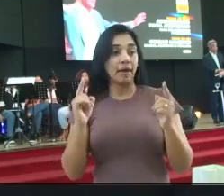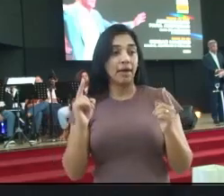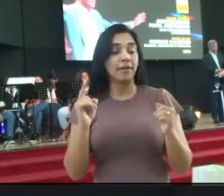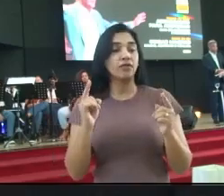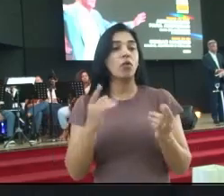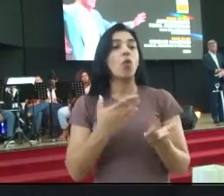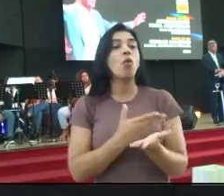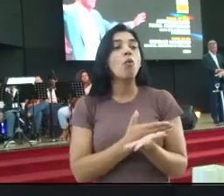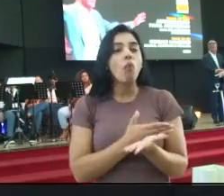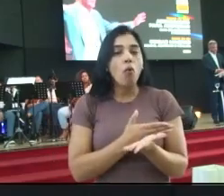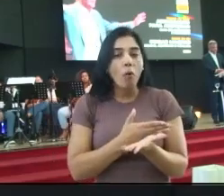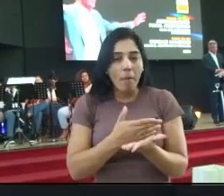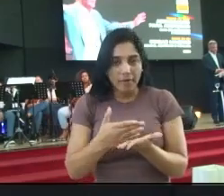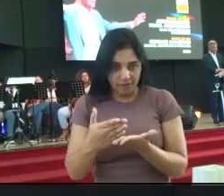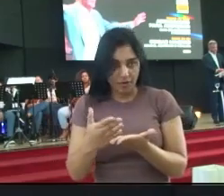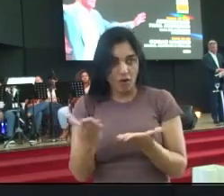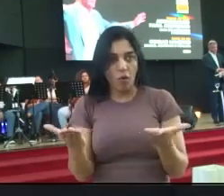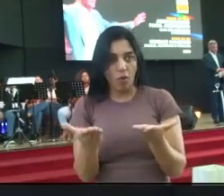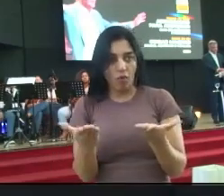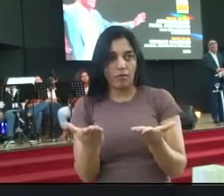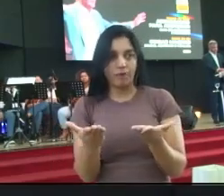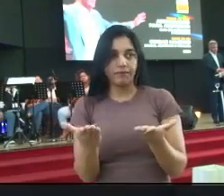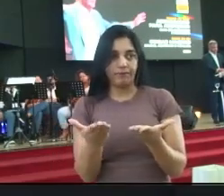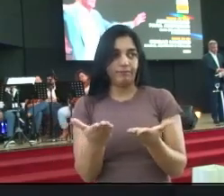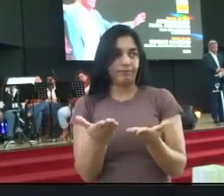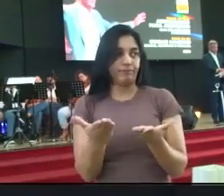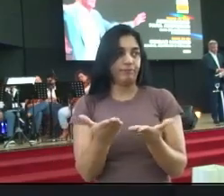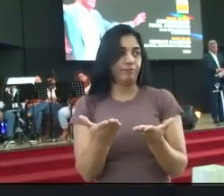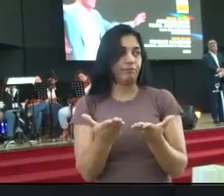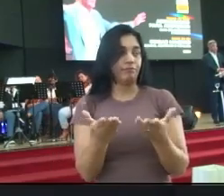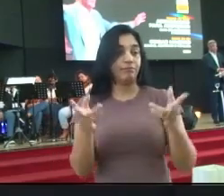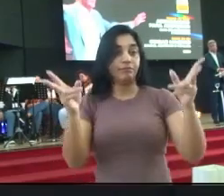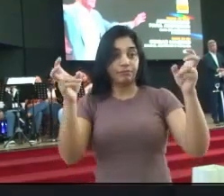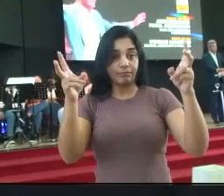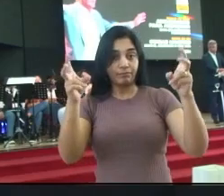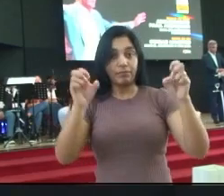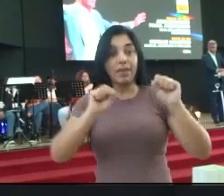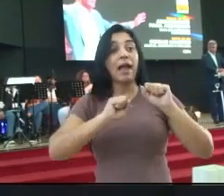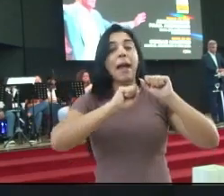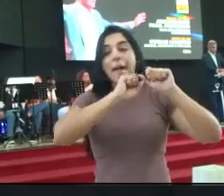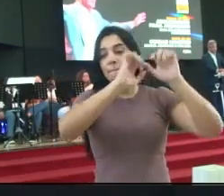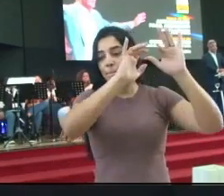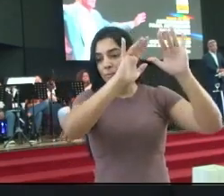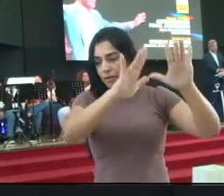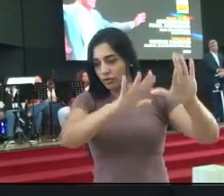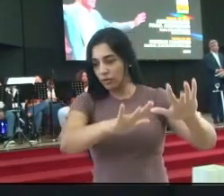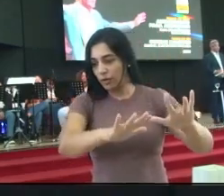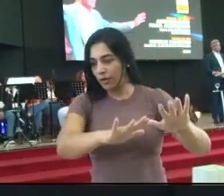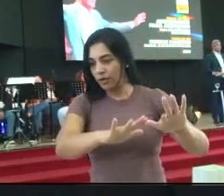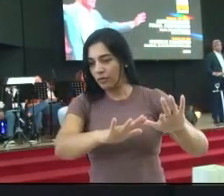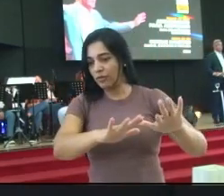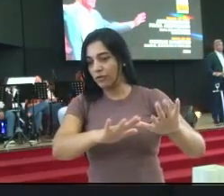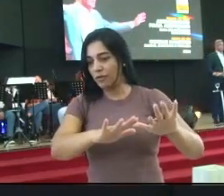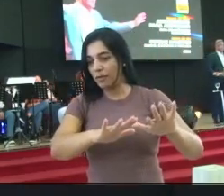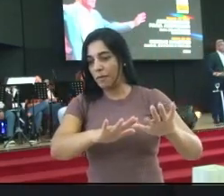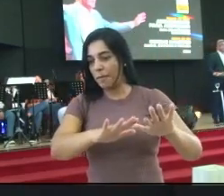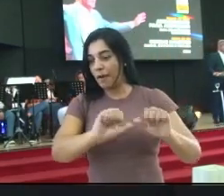mas eu quero introduzir nesta manhã a série Abençoados para